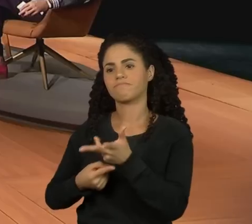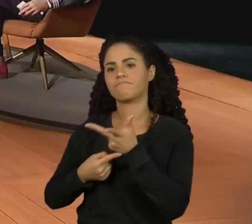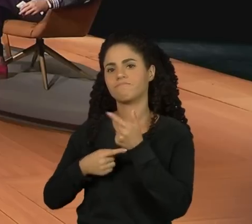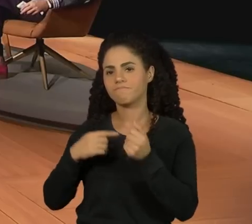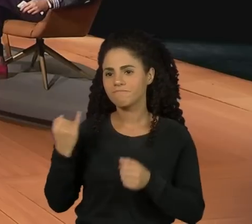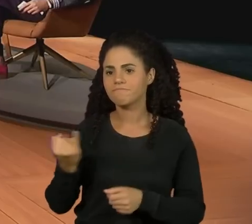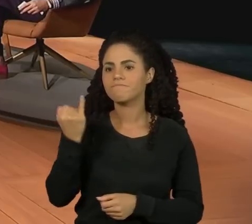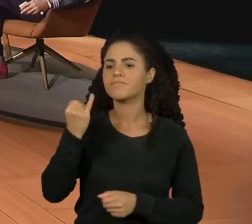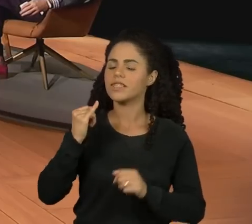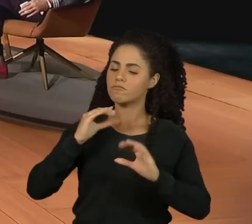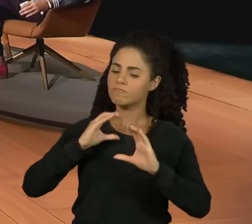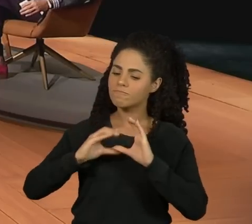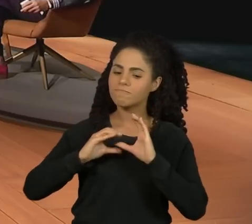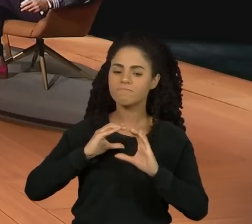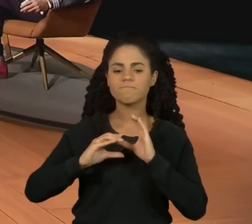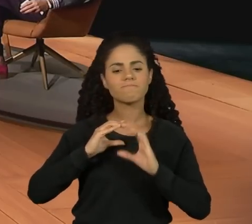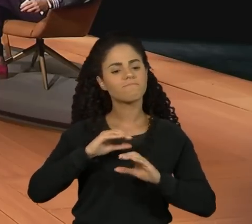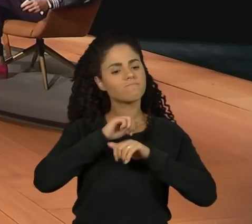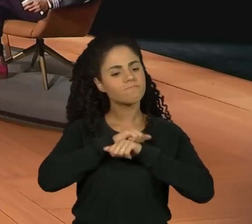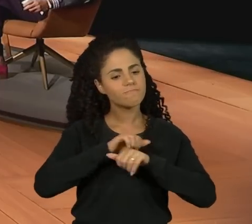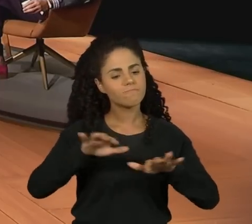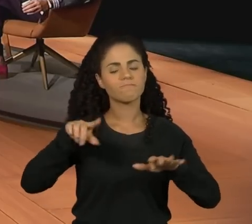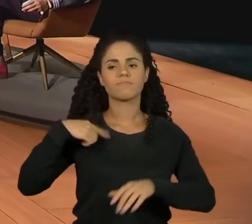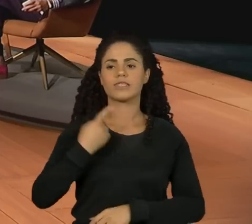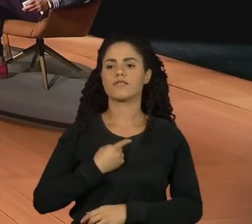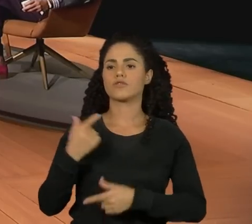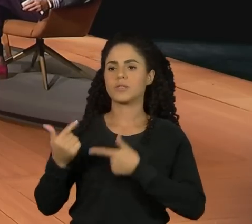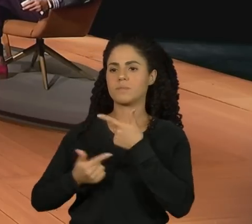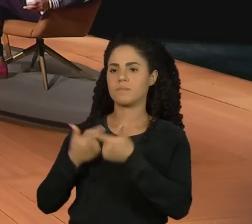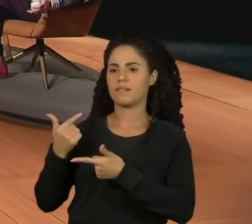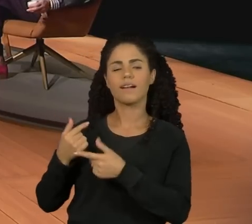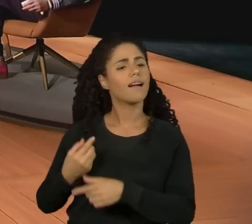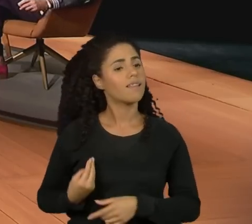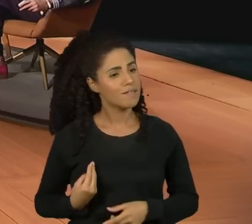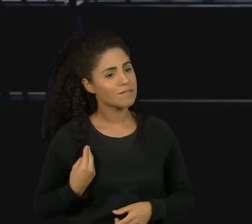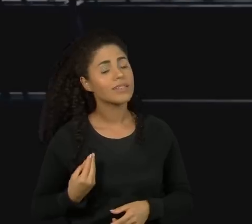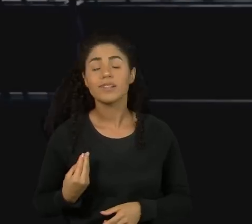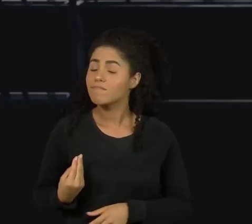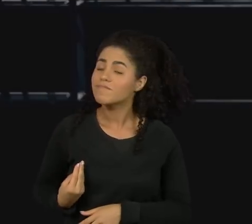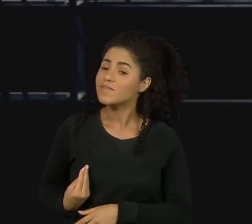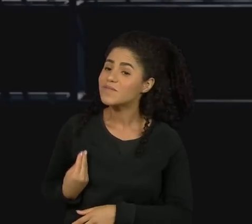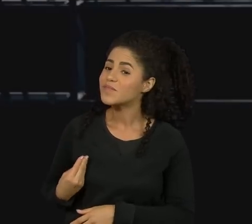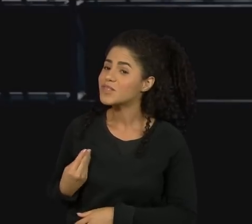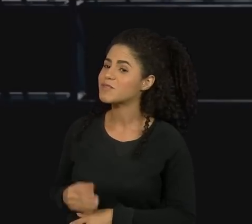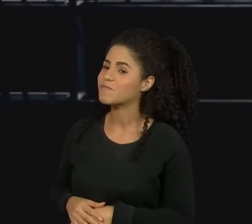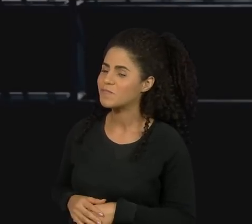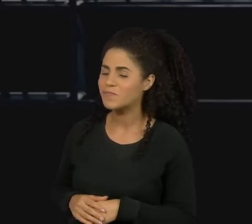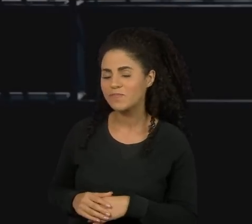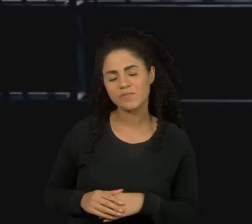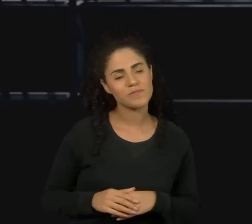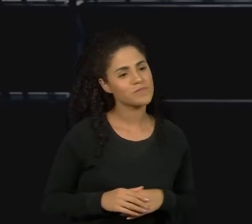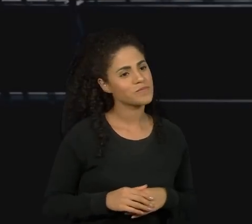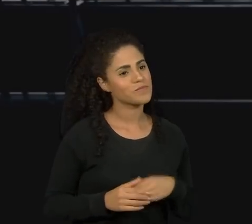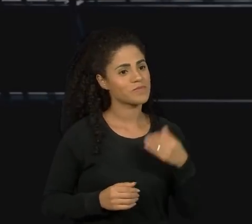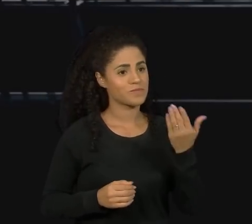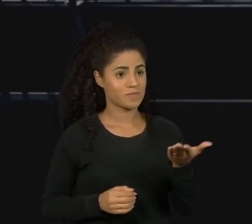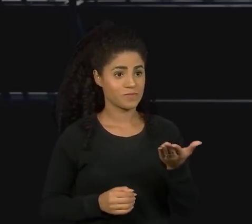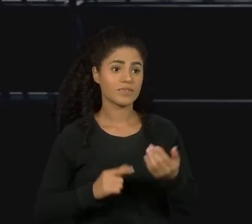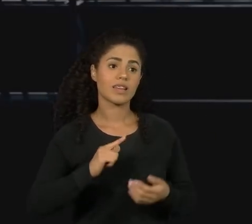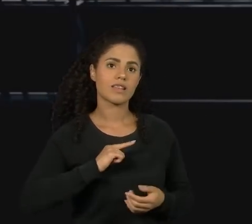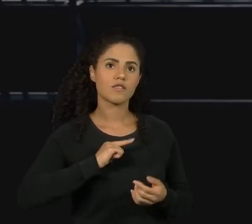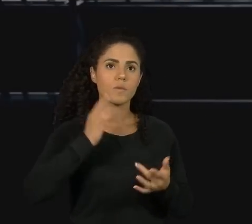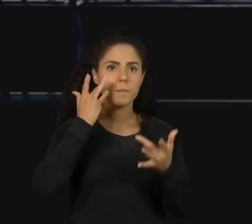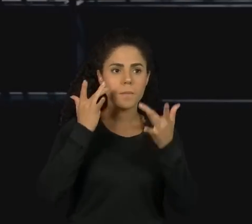na comunicação, que é aquilo que a gente trabalha. Na vida, né? Na vida. Bom, tem um dramaturgo que